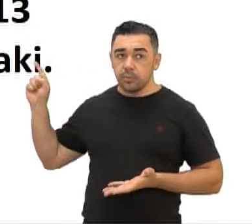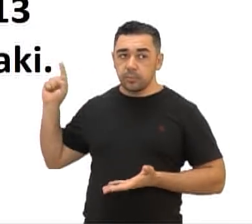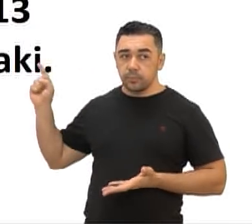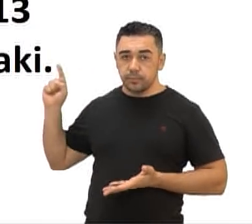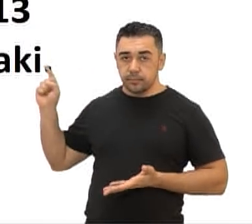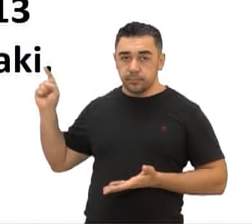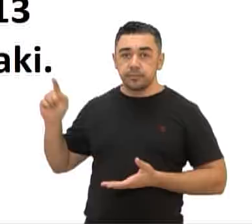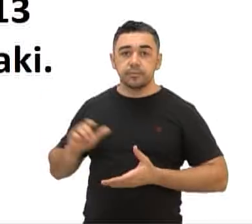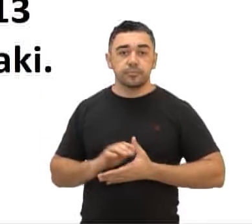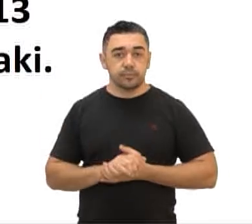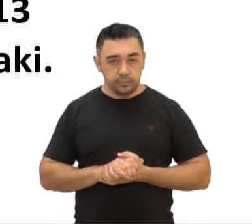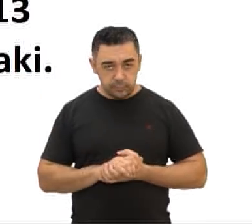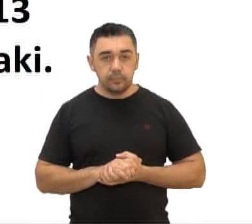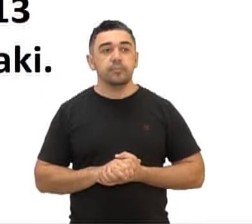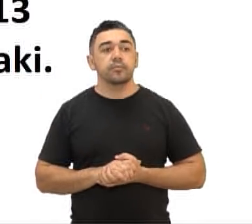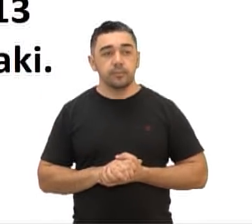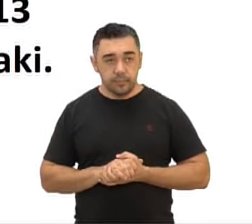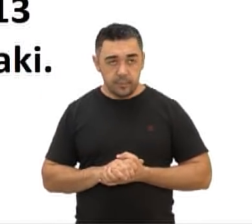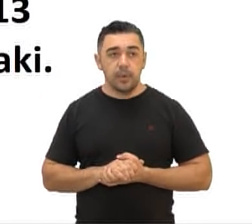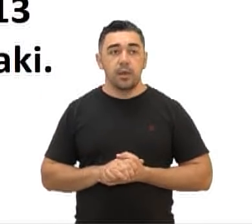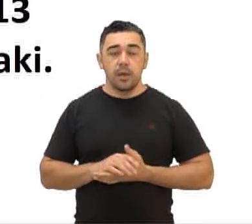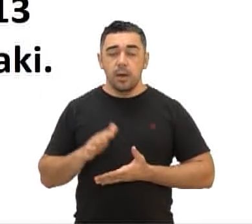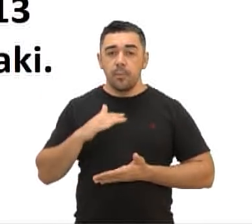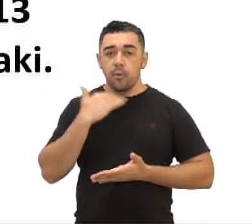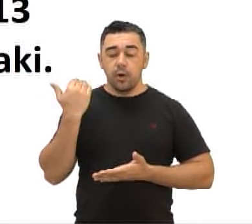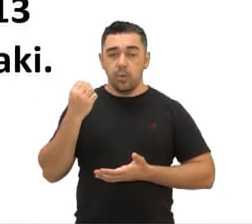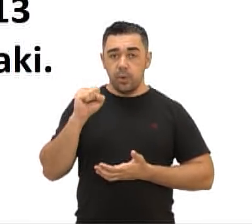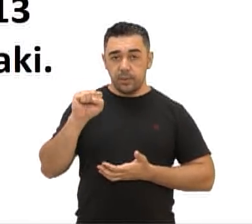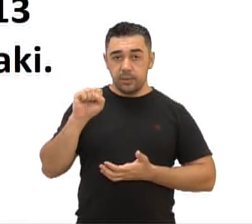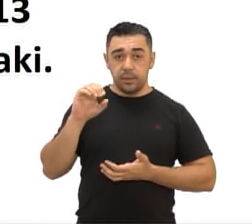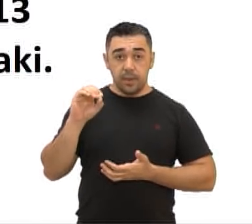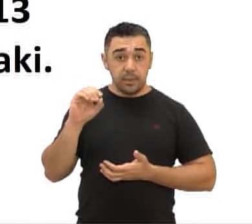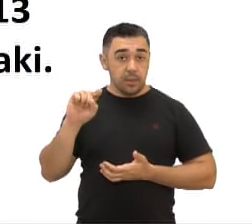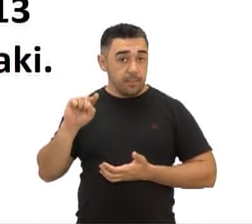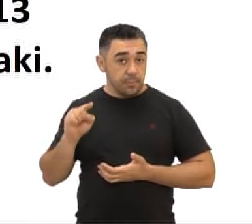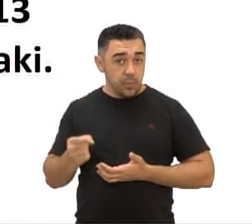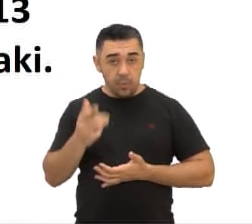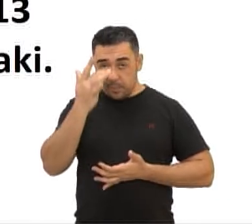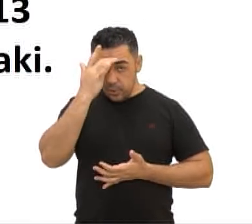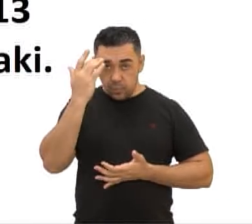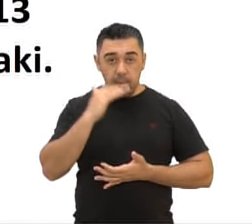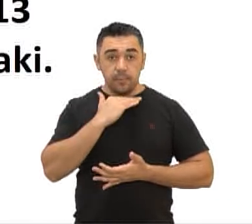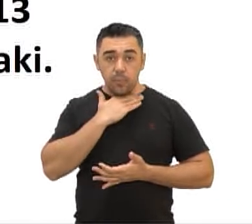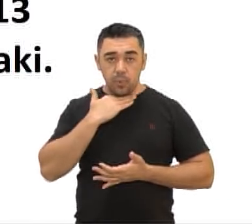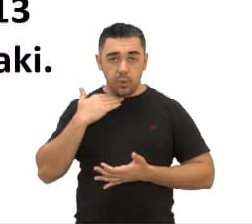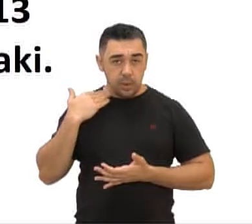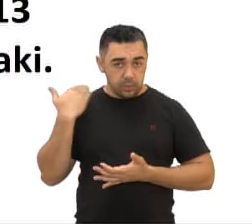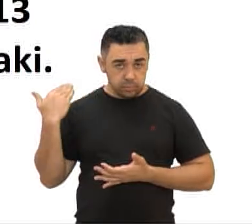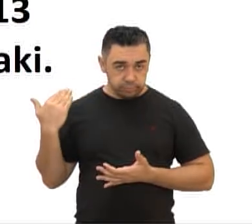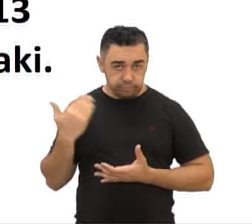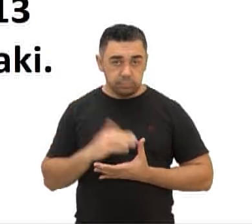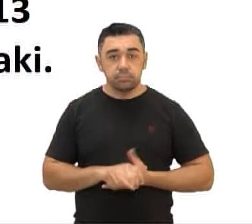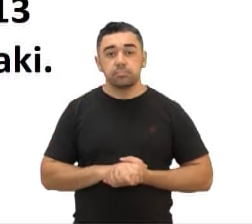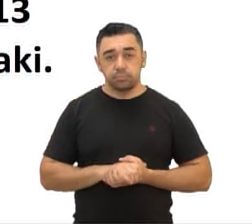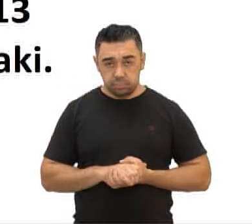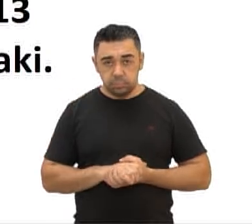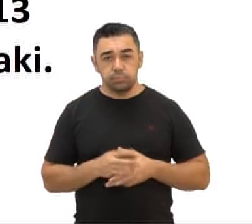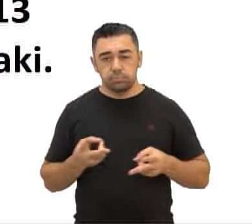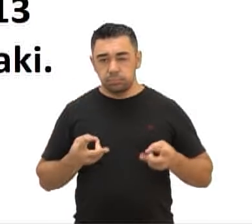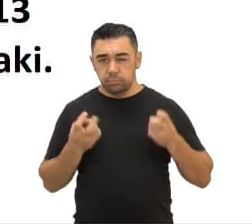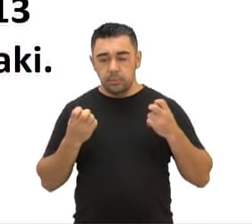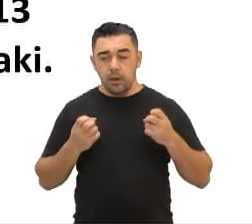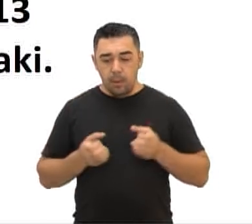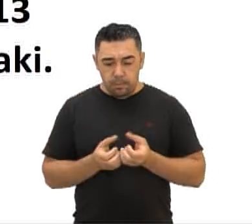de Nagasaki, onde cerca de 80 mil pessoas morreram. Então você percebe